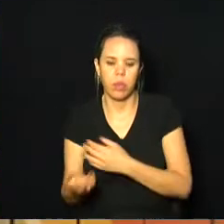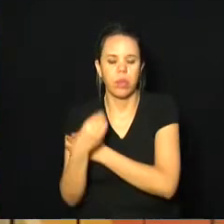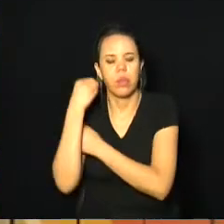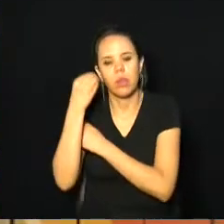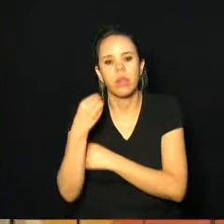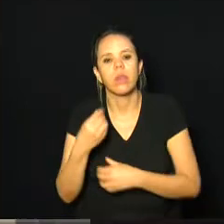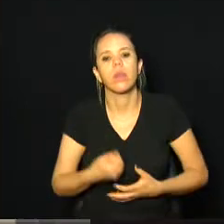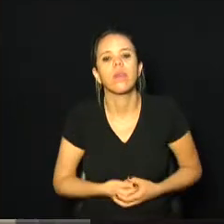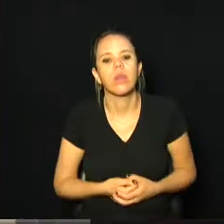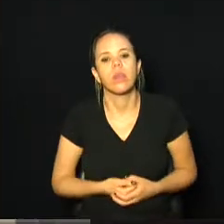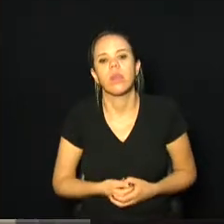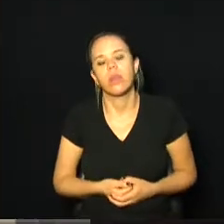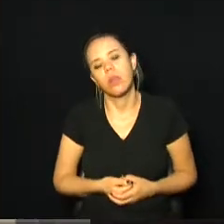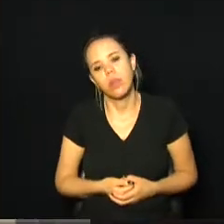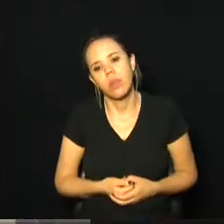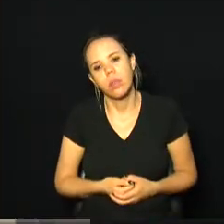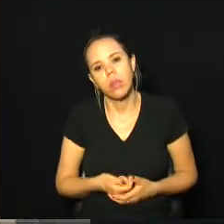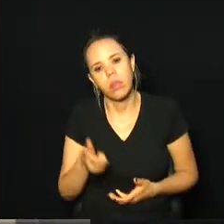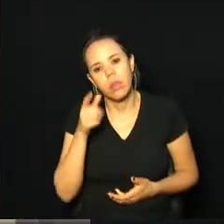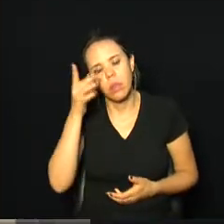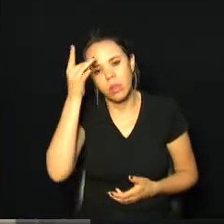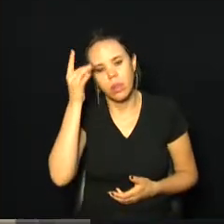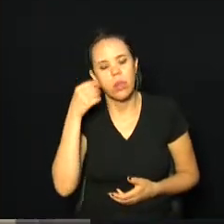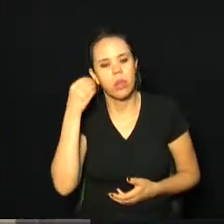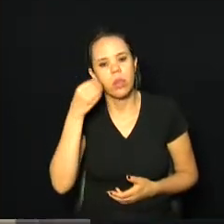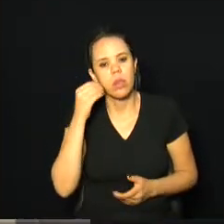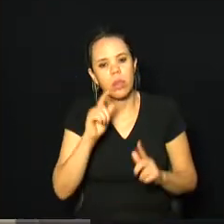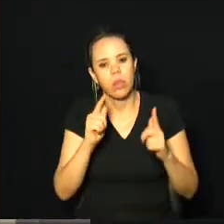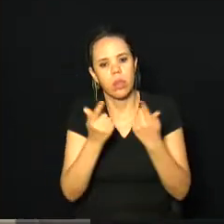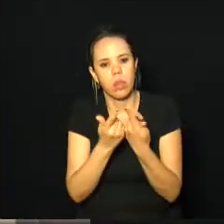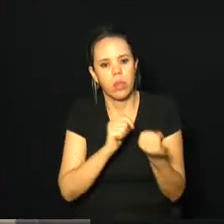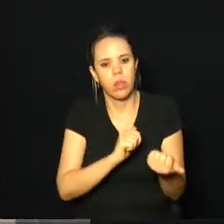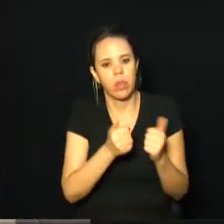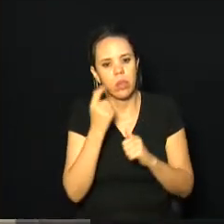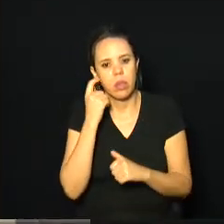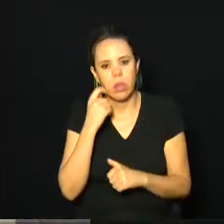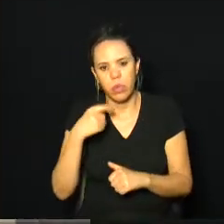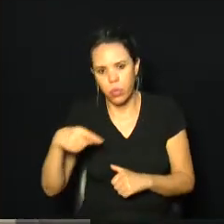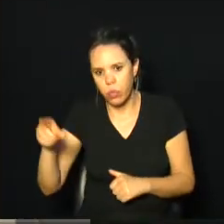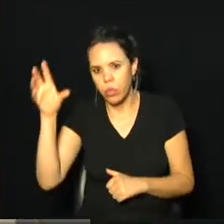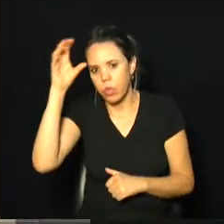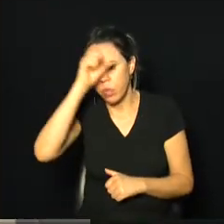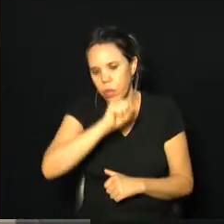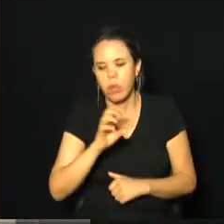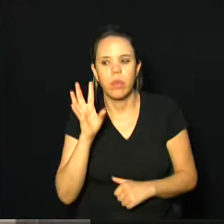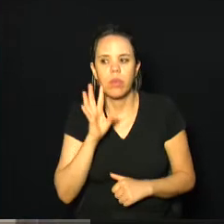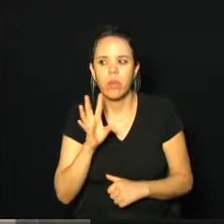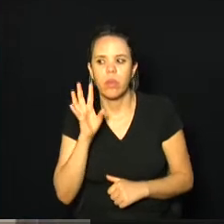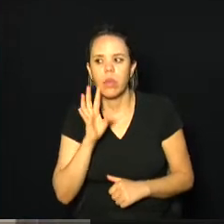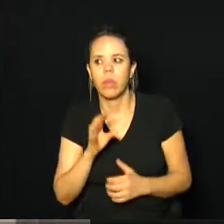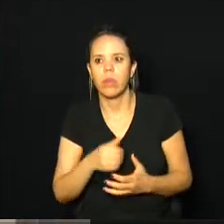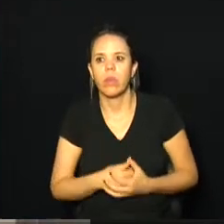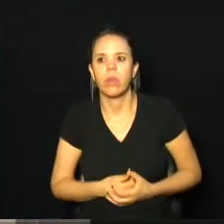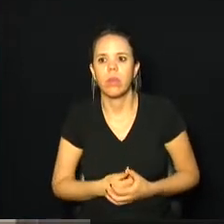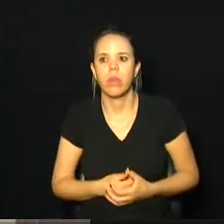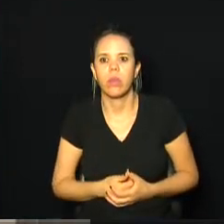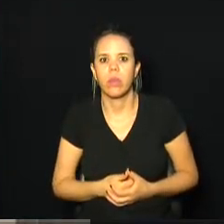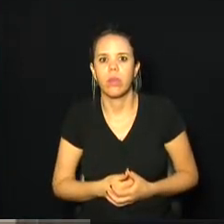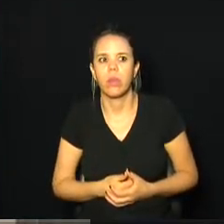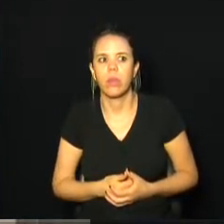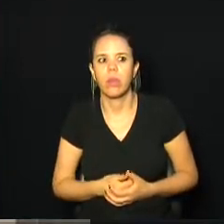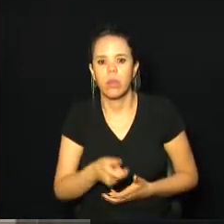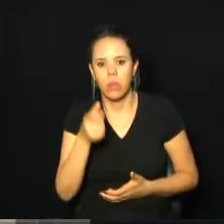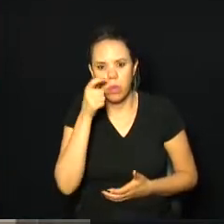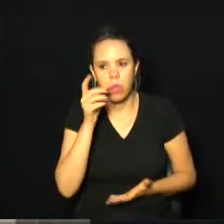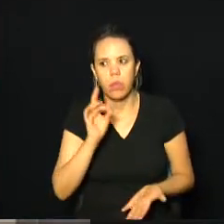experiência, adquiri experiência na área de gestão esportiva. Fui, aprendi, foi muito legal, muito bacana. E vi